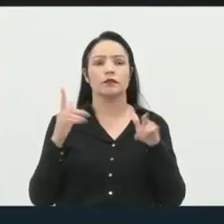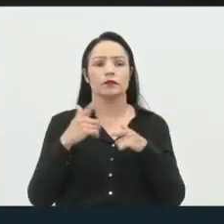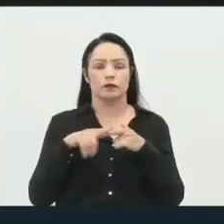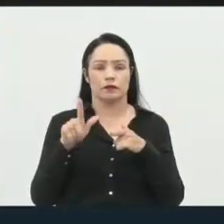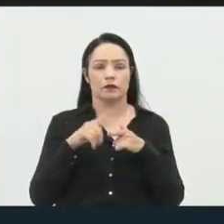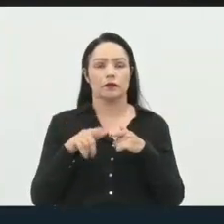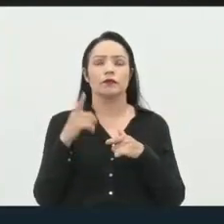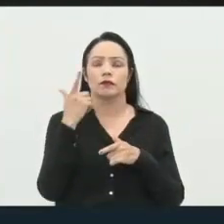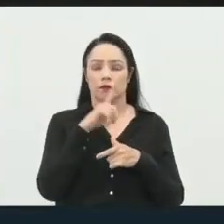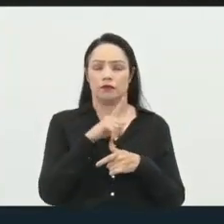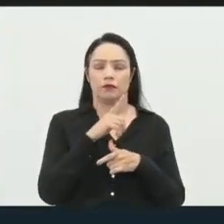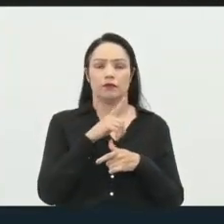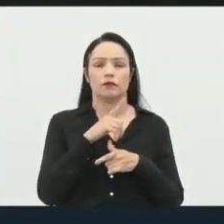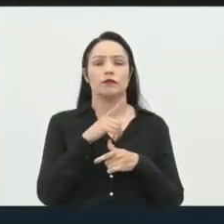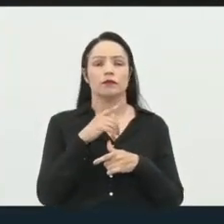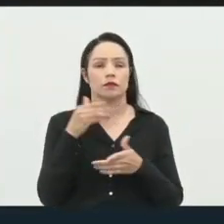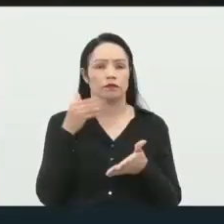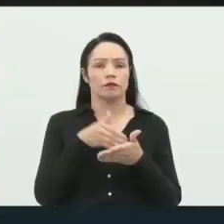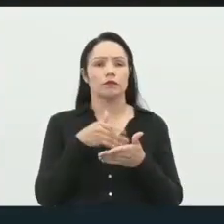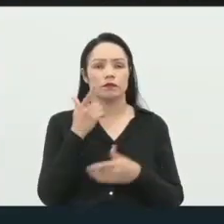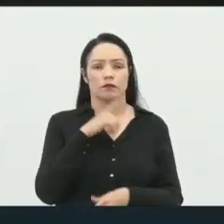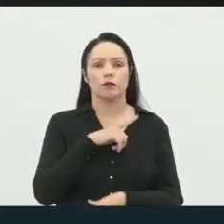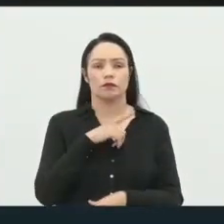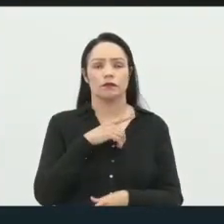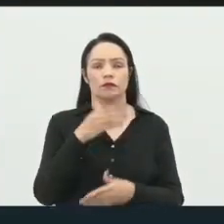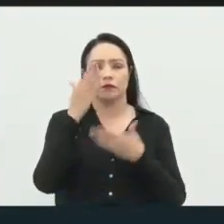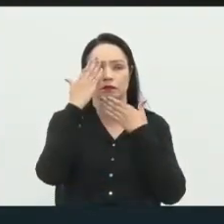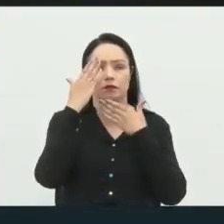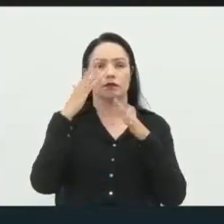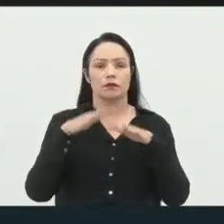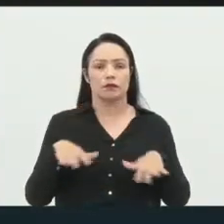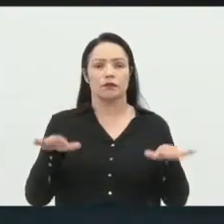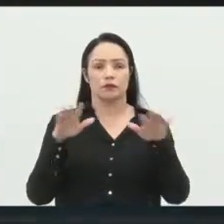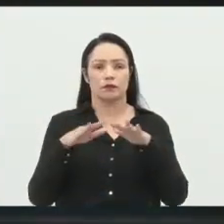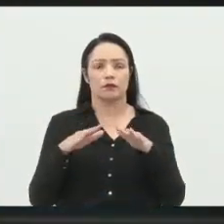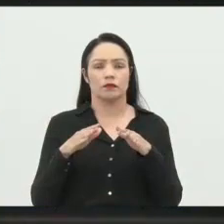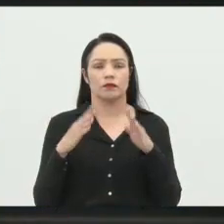referente aos nossos médicos porque a casa legítima Obrigado pessoal